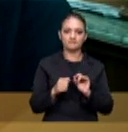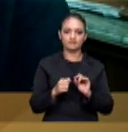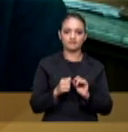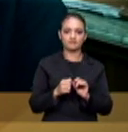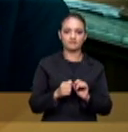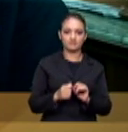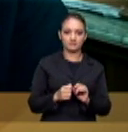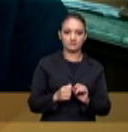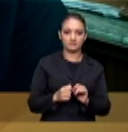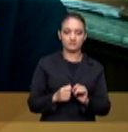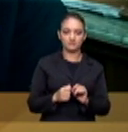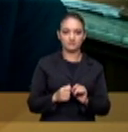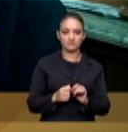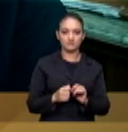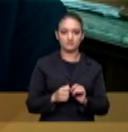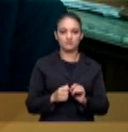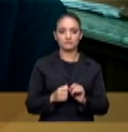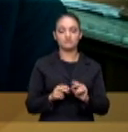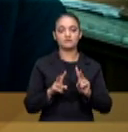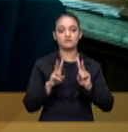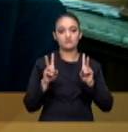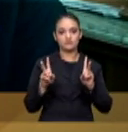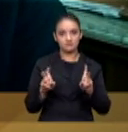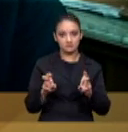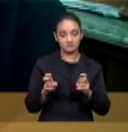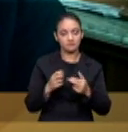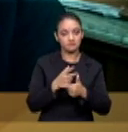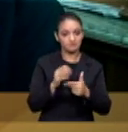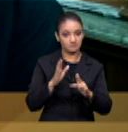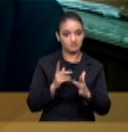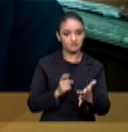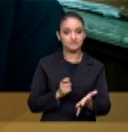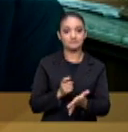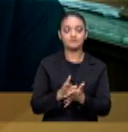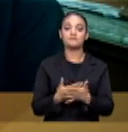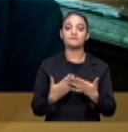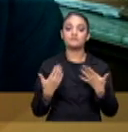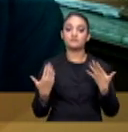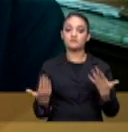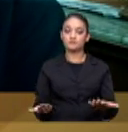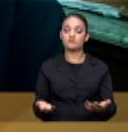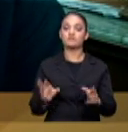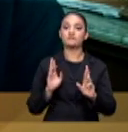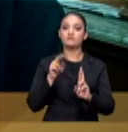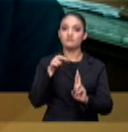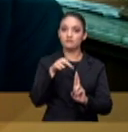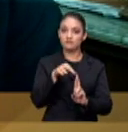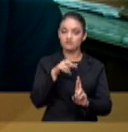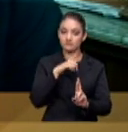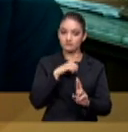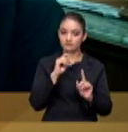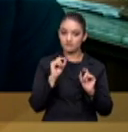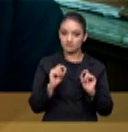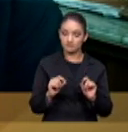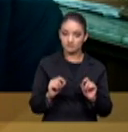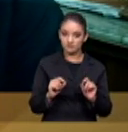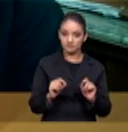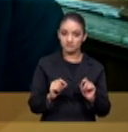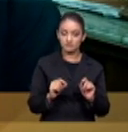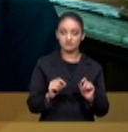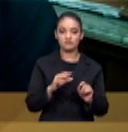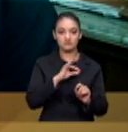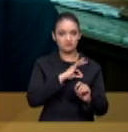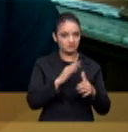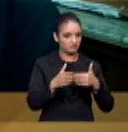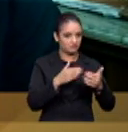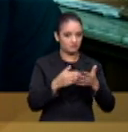sobre rendimentos pagos. Vale dizer que a referência contida num preceito, aprovado de qualquer